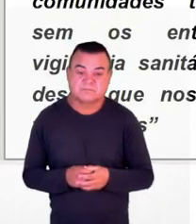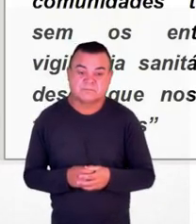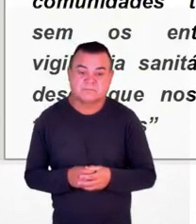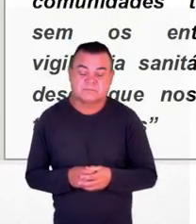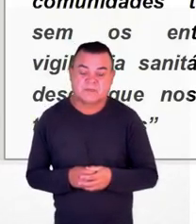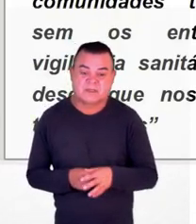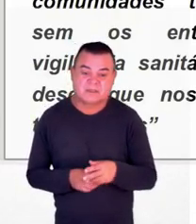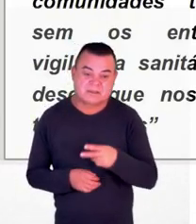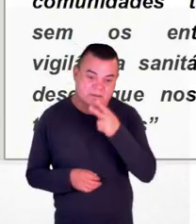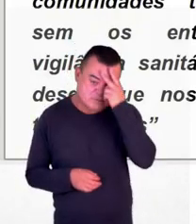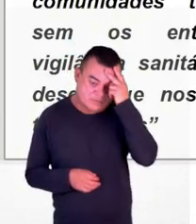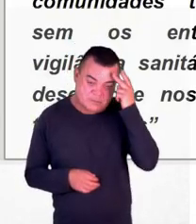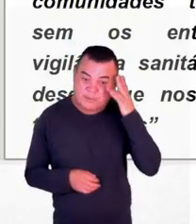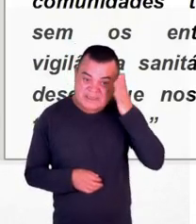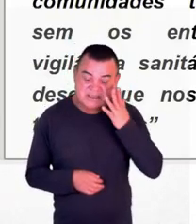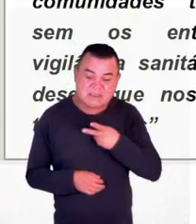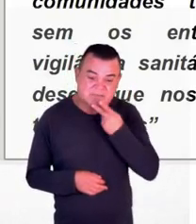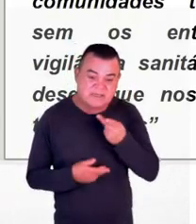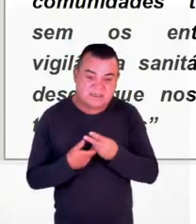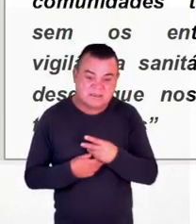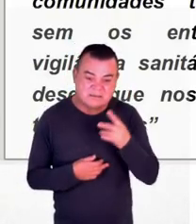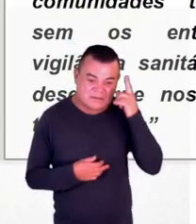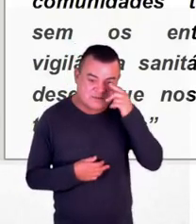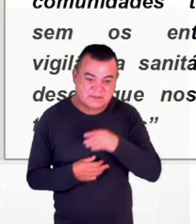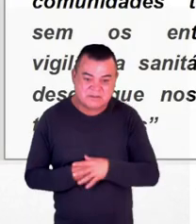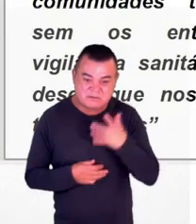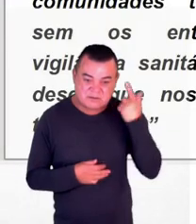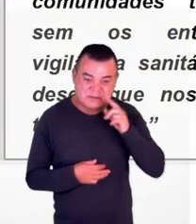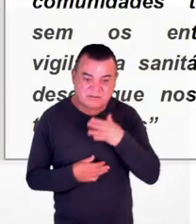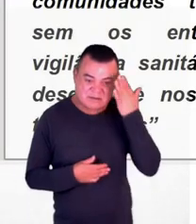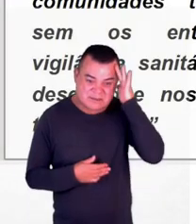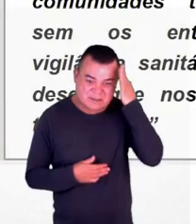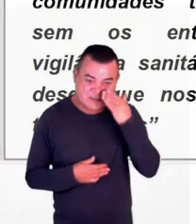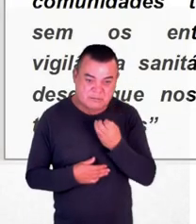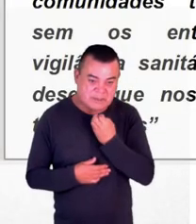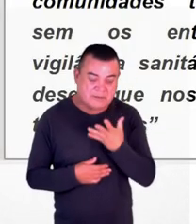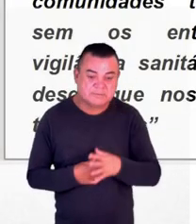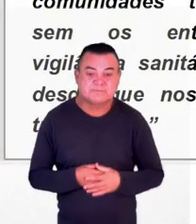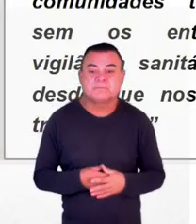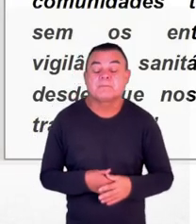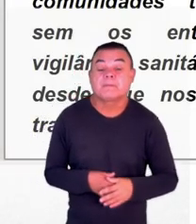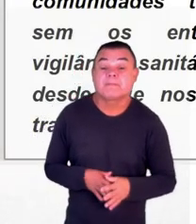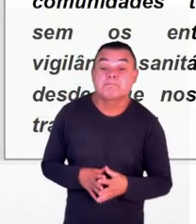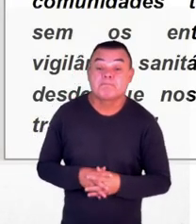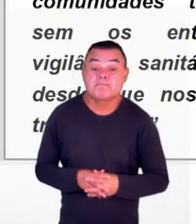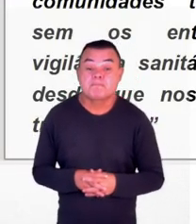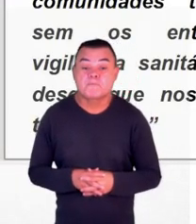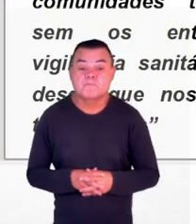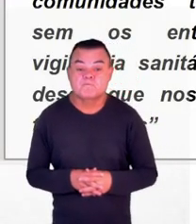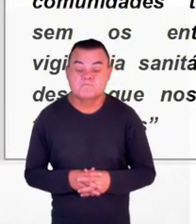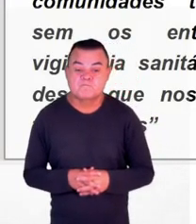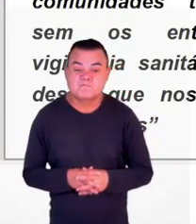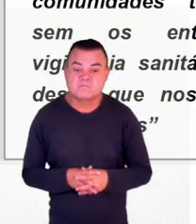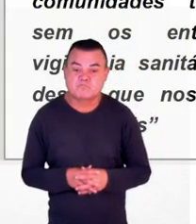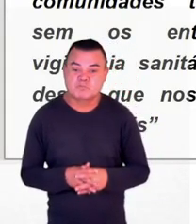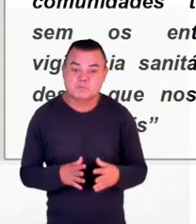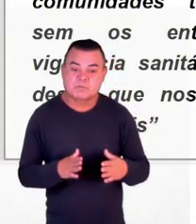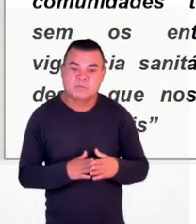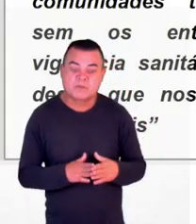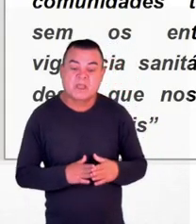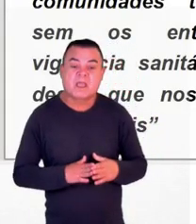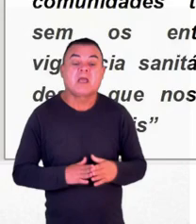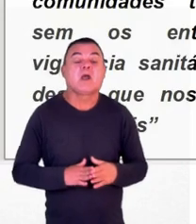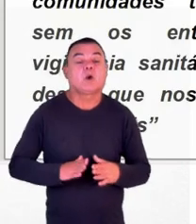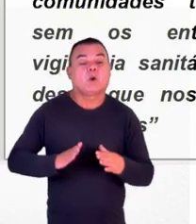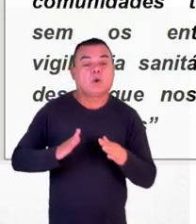O Quintal do indígena né isso vai se estender depois prosos tradicionais é a sua território os alunos são parentes o professor